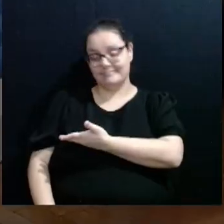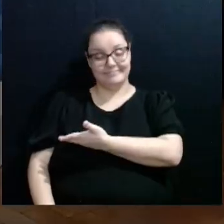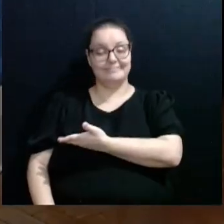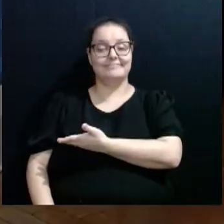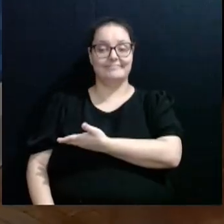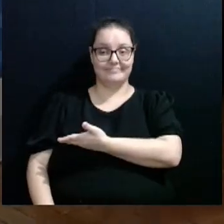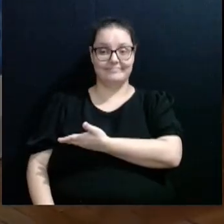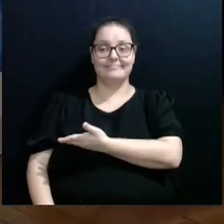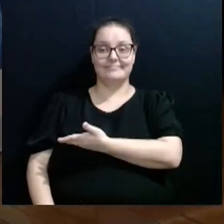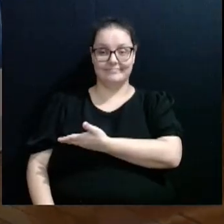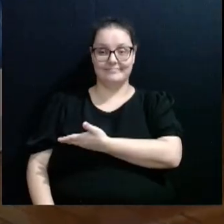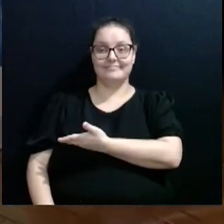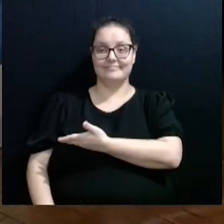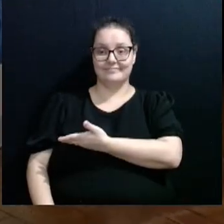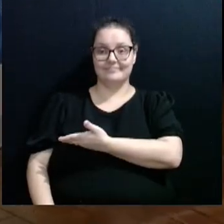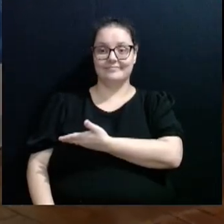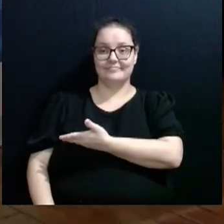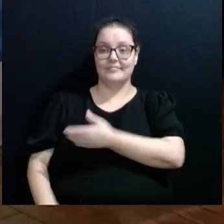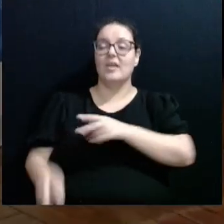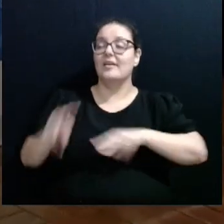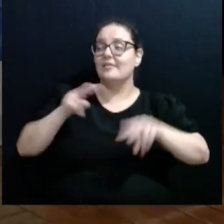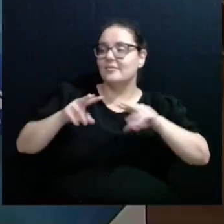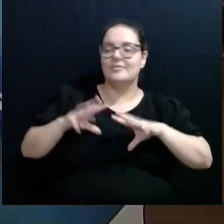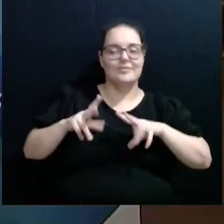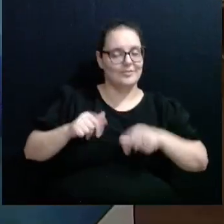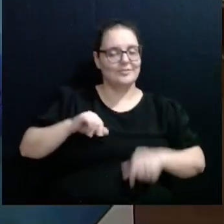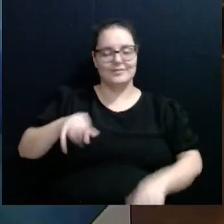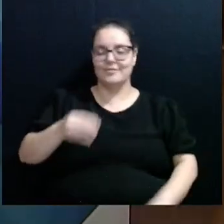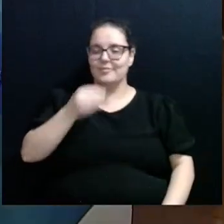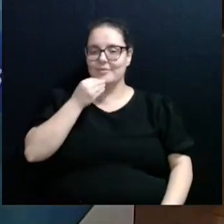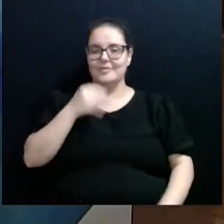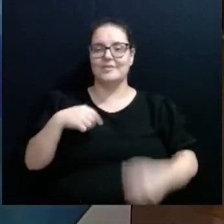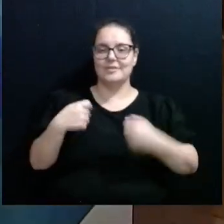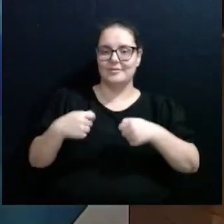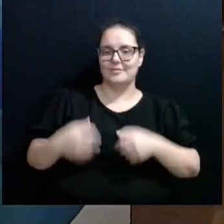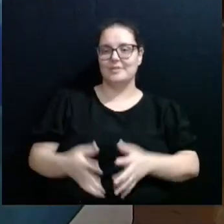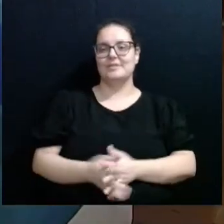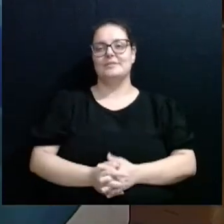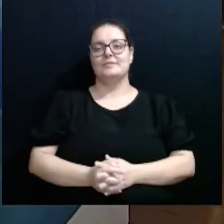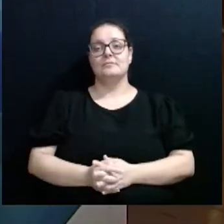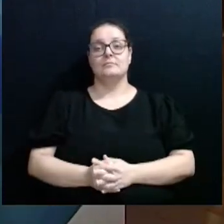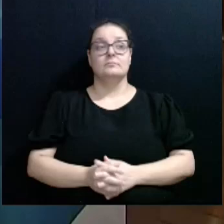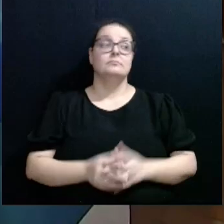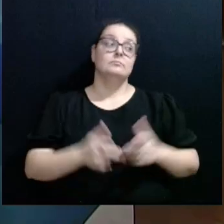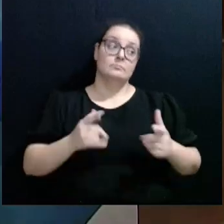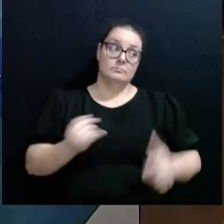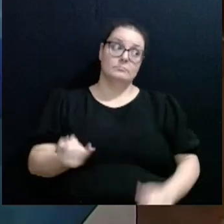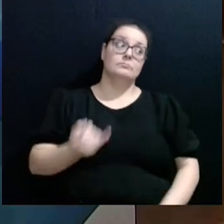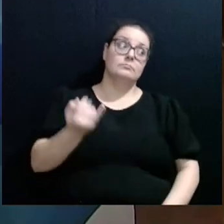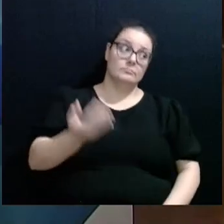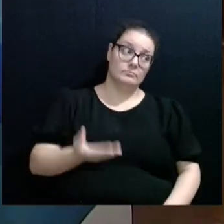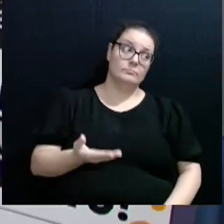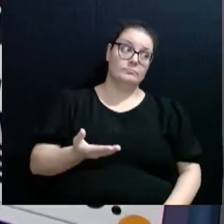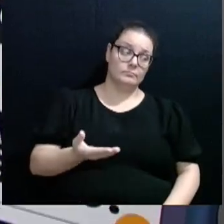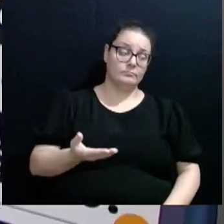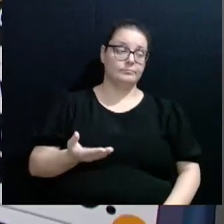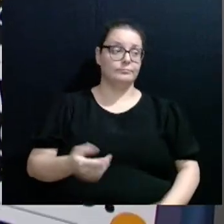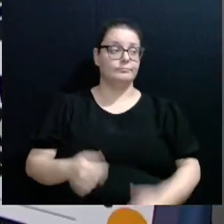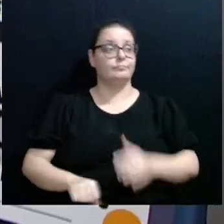cepat.campinas.sp.gov.br e visualizar todas as oportunidades. É uma grande importância, né, esse primeiro feirão de